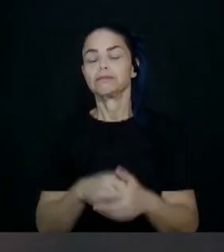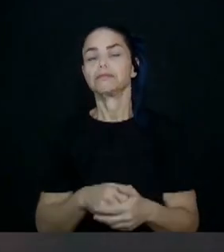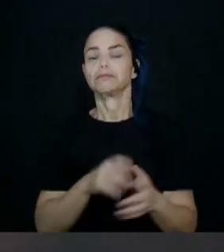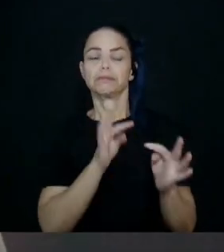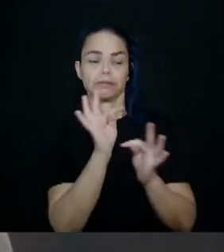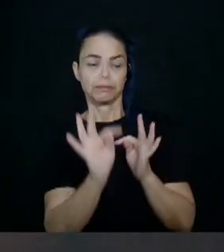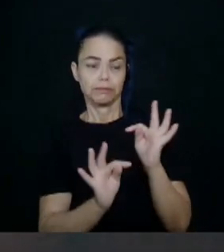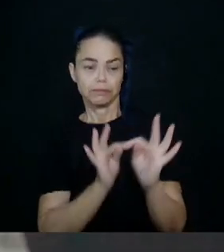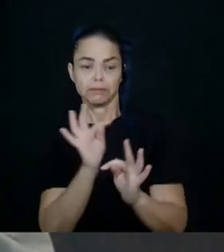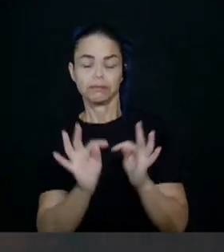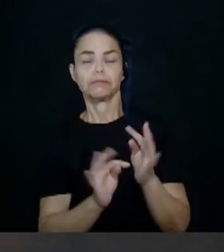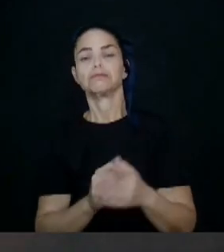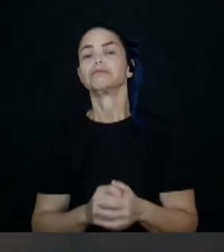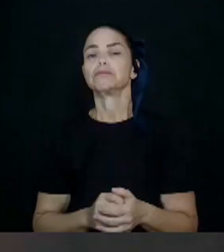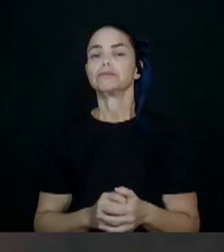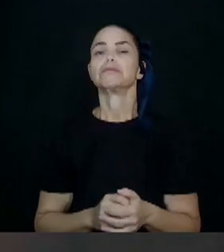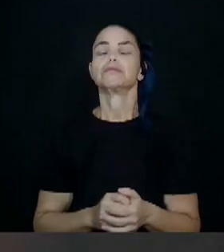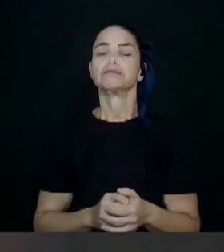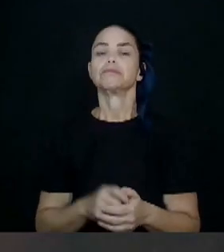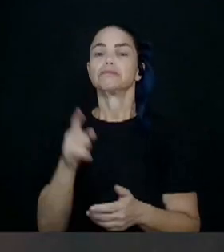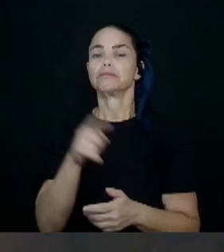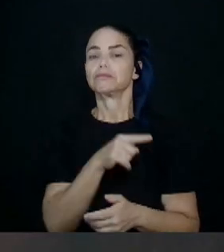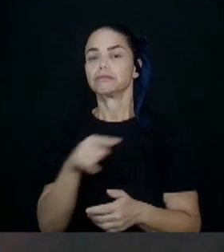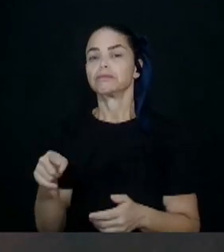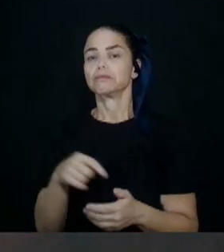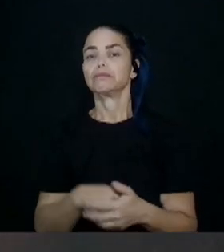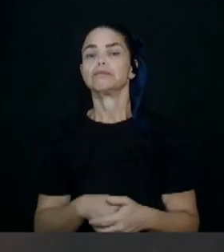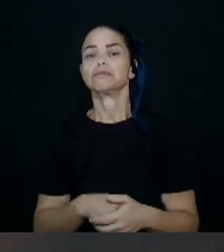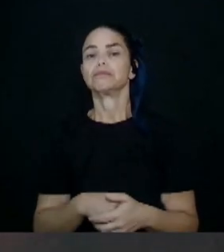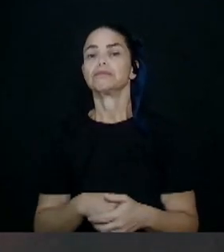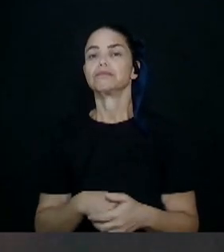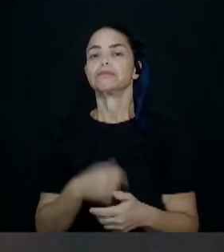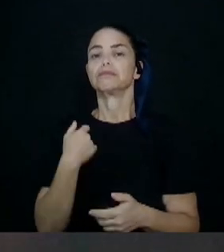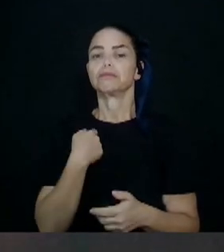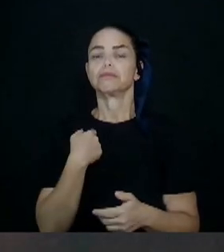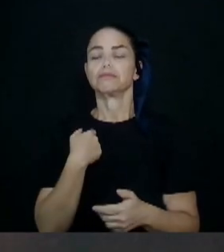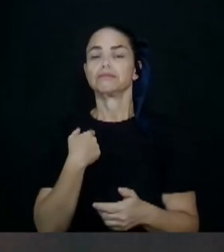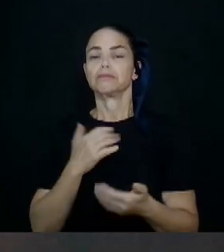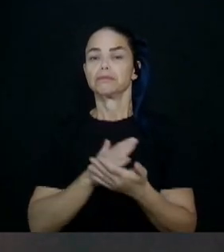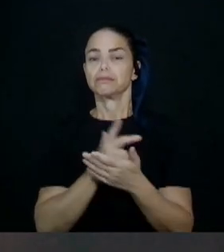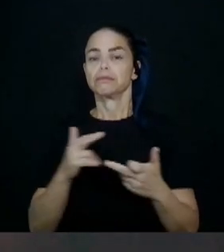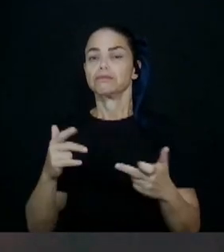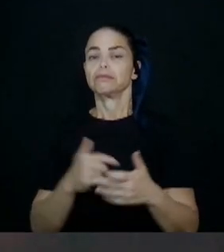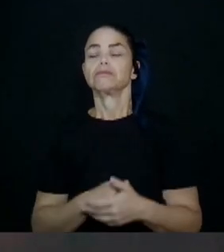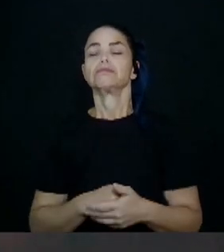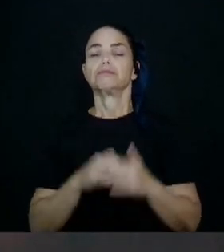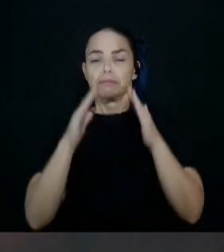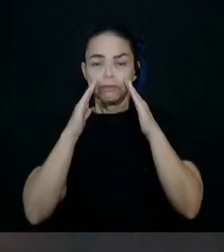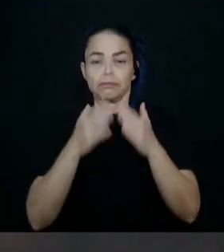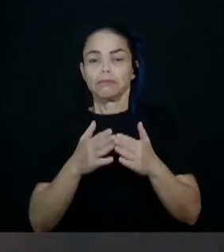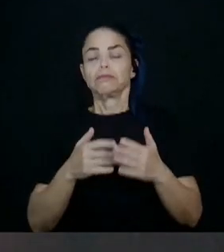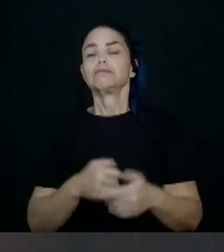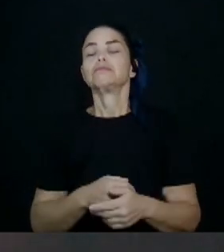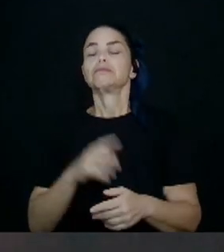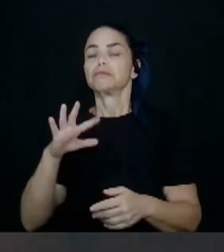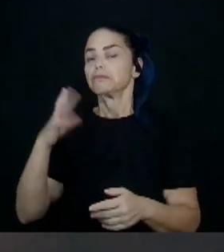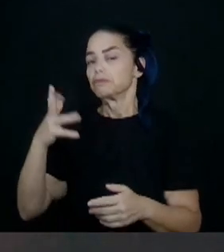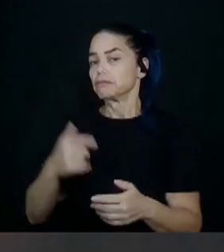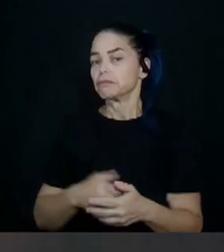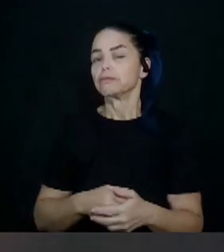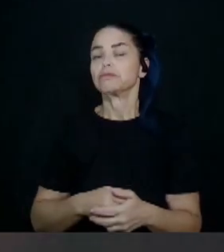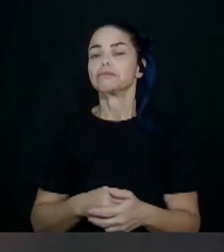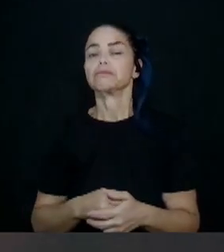quê, pode até suspender para que ele possa fazer alguma coisa mais específica que esteja acontecendo, mas a